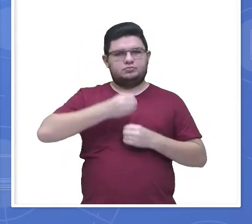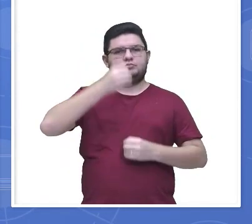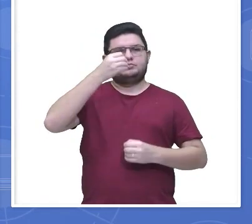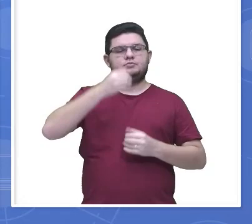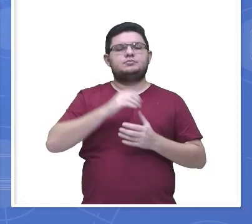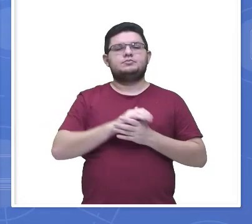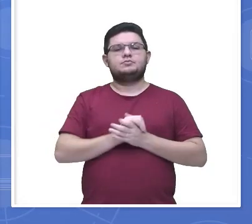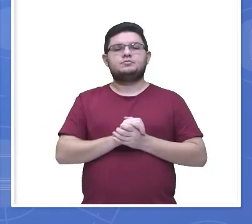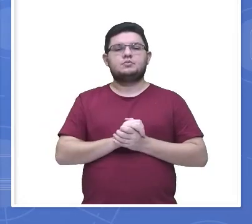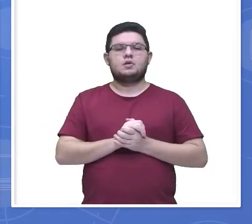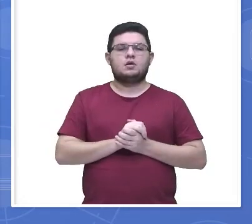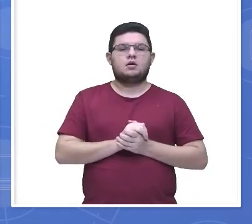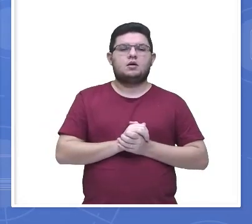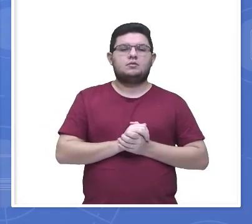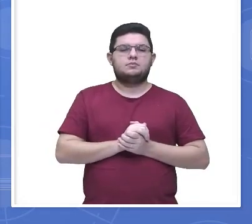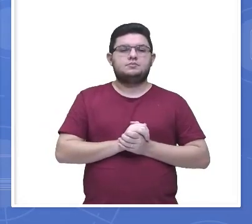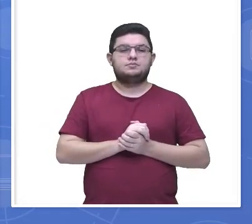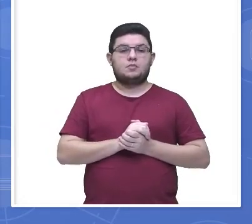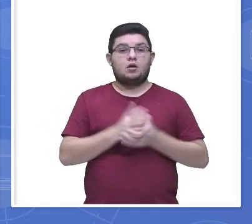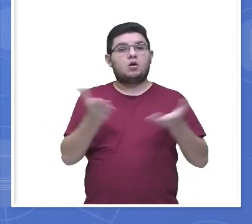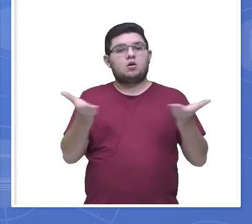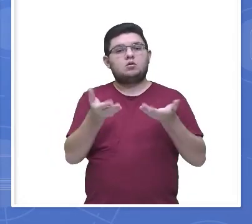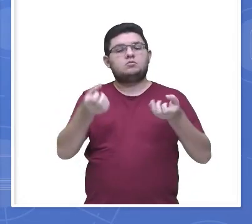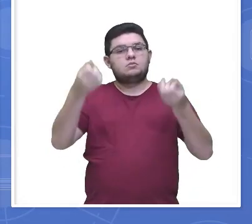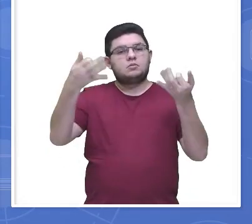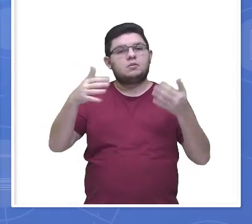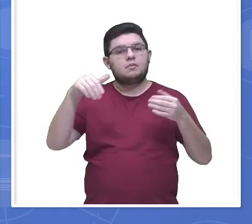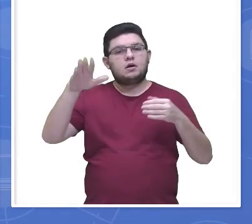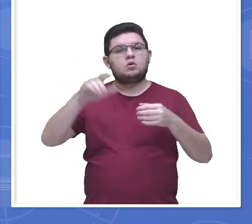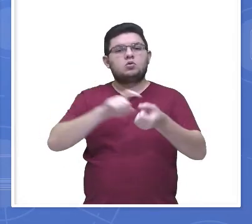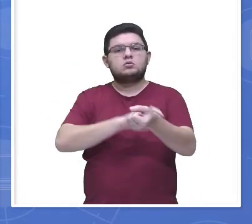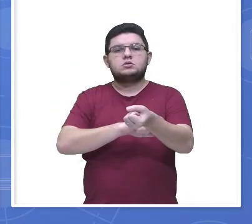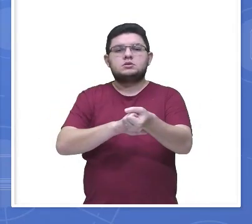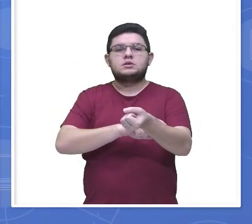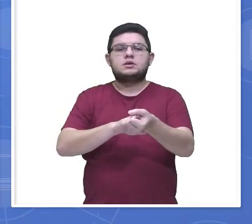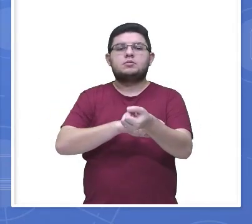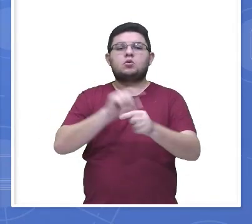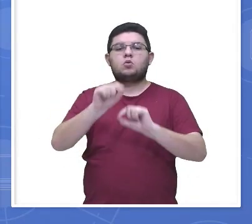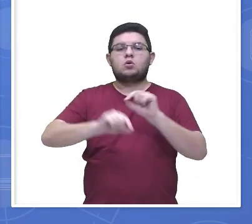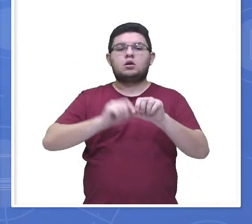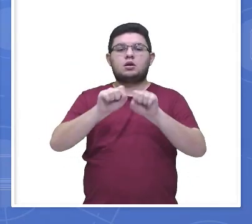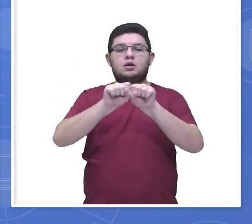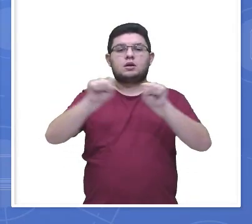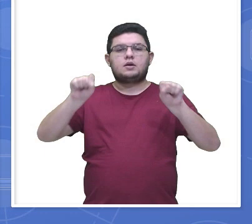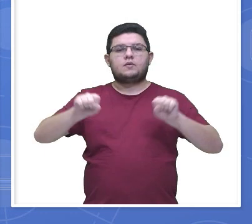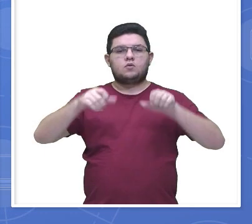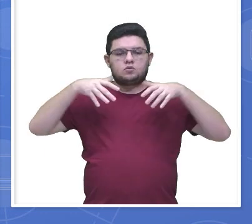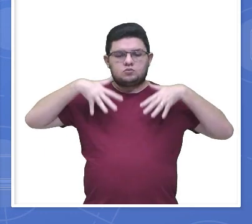Agora a gente vai observar um pouco mais sobre o sistema nervoso periférico. Dá uma olhada na próxima imagem.